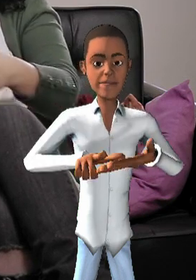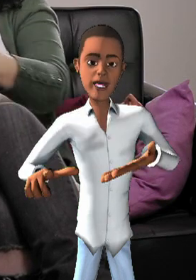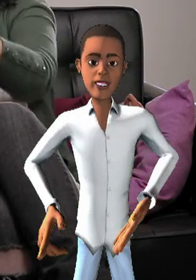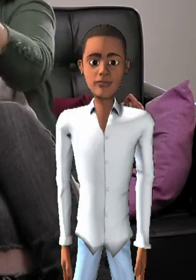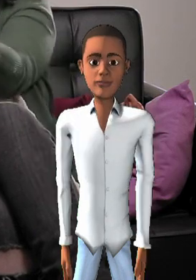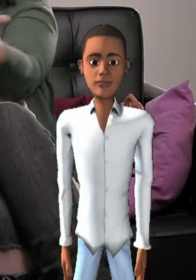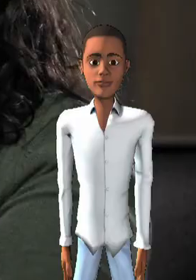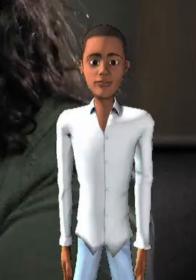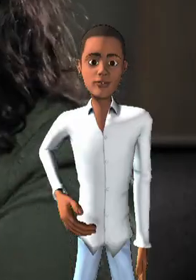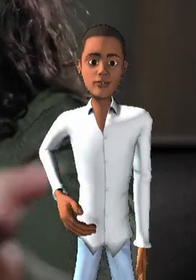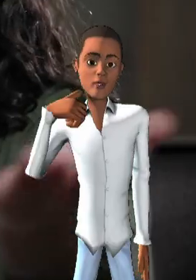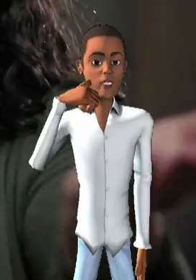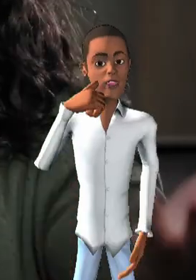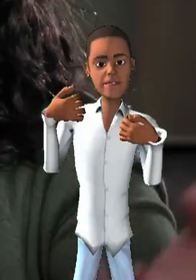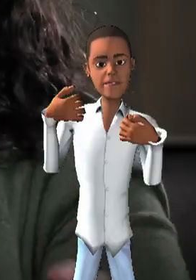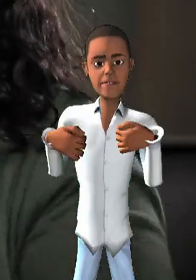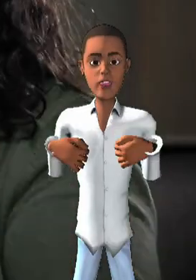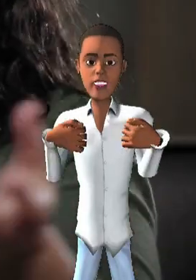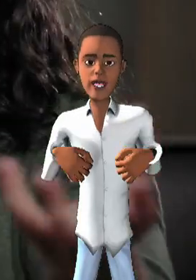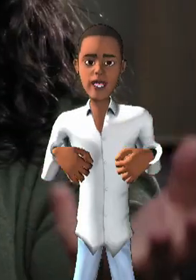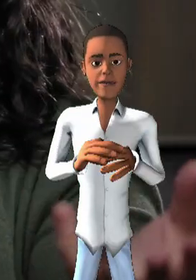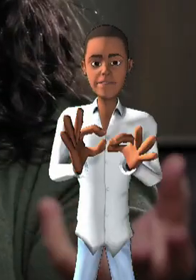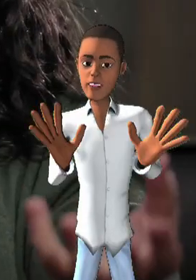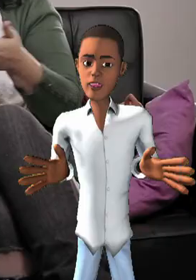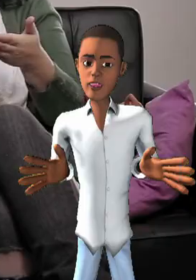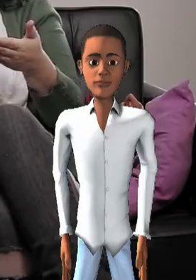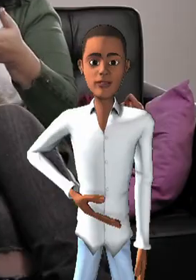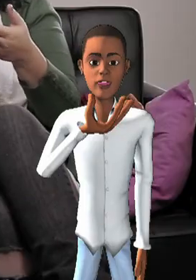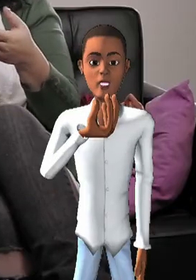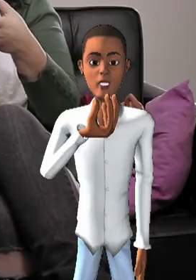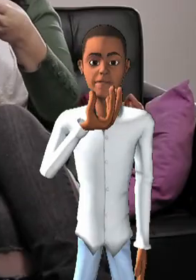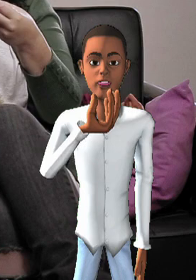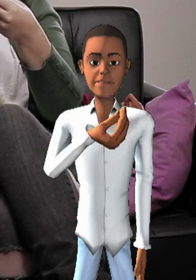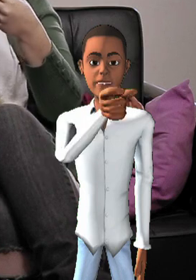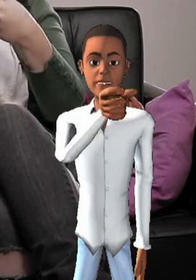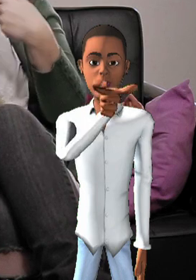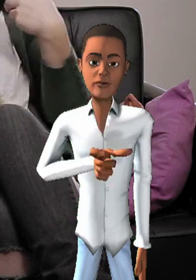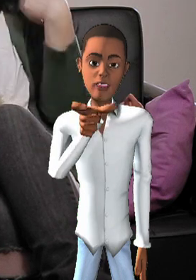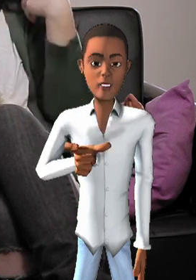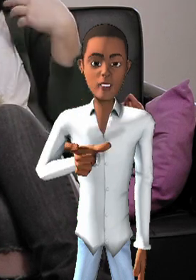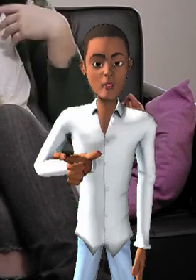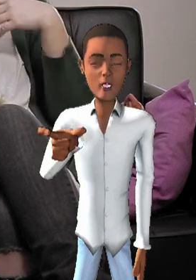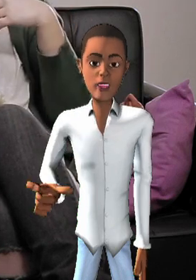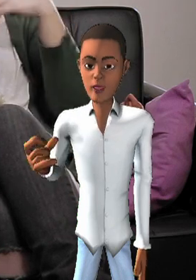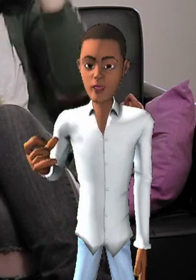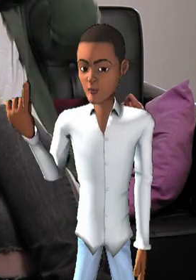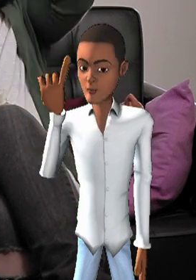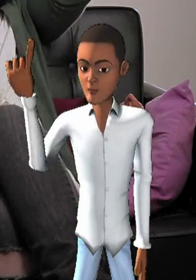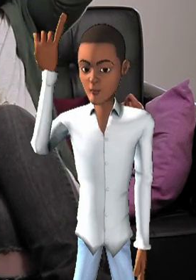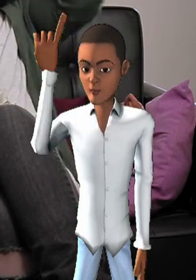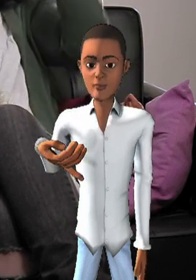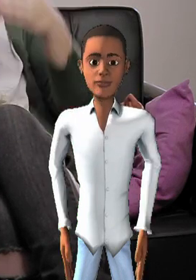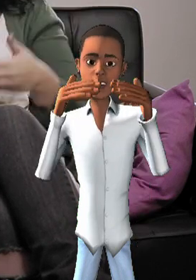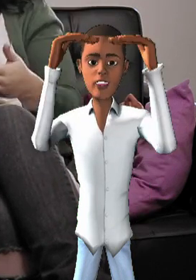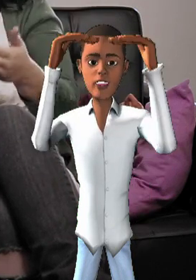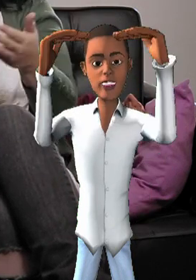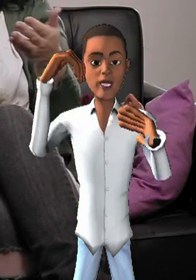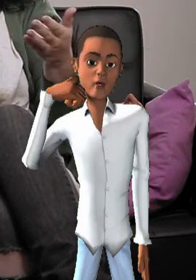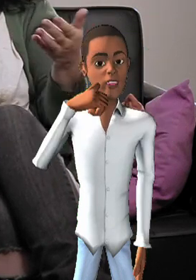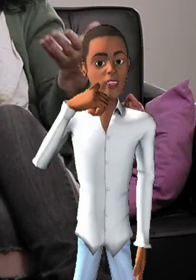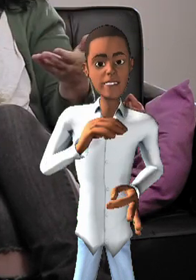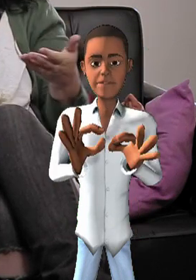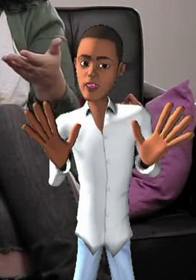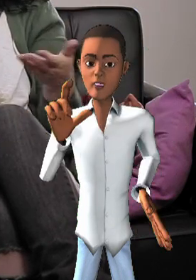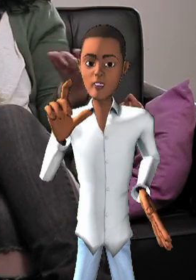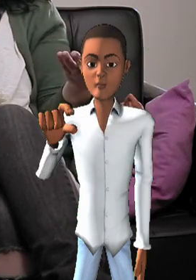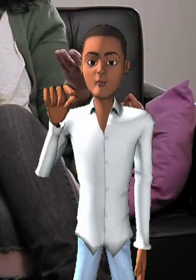quiser, sabe? É a liberdade de trânsito, assim, no que concerne a a própria identidade dos caras, eu acho que eles têm que